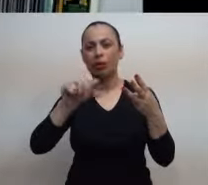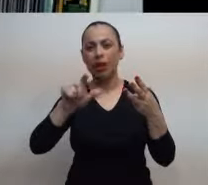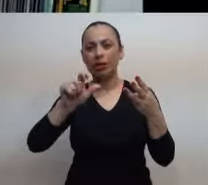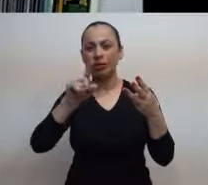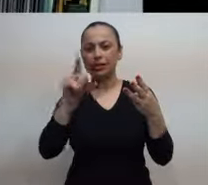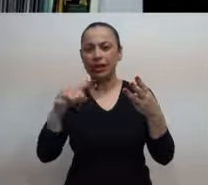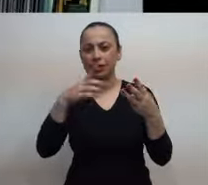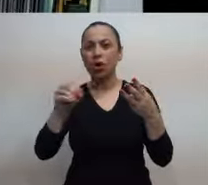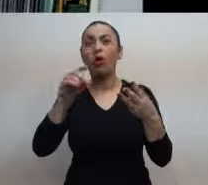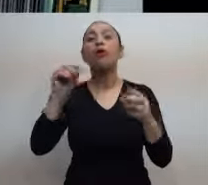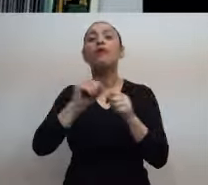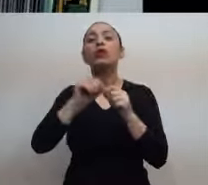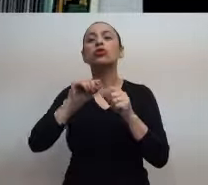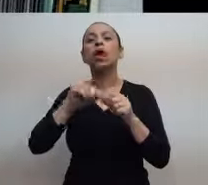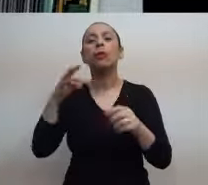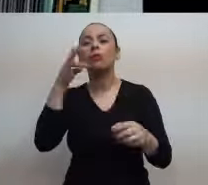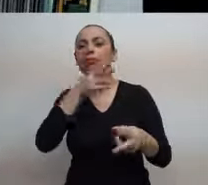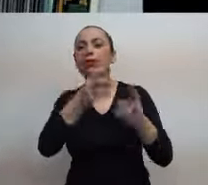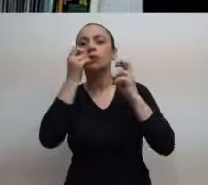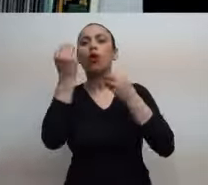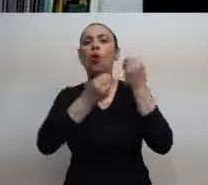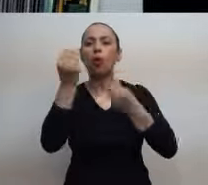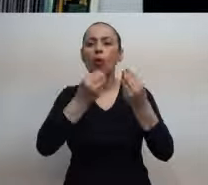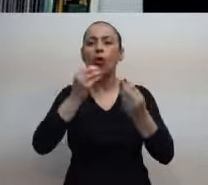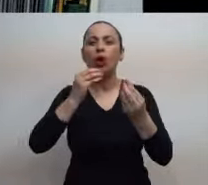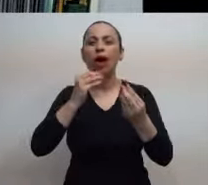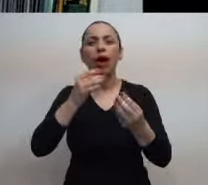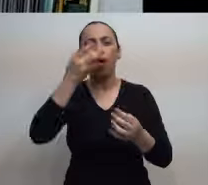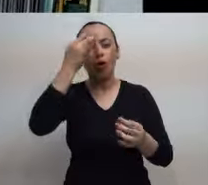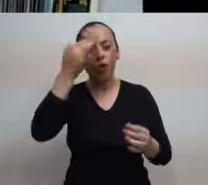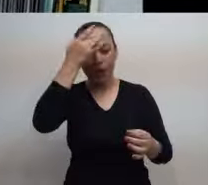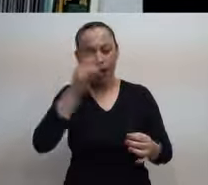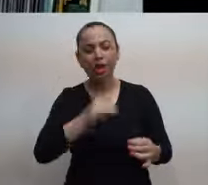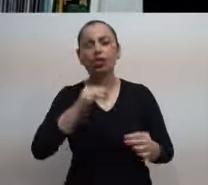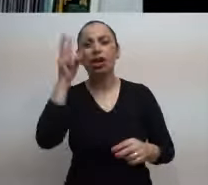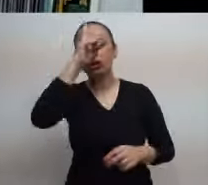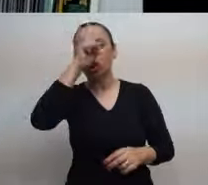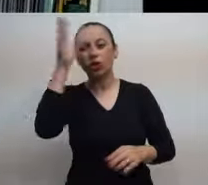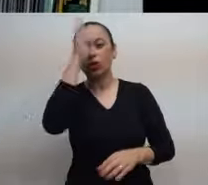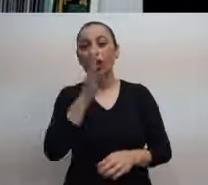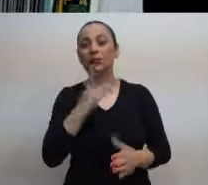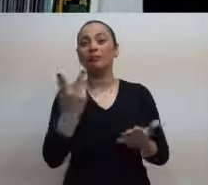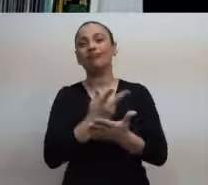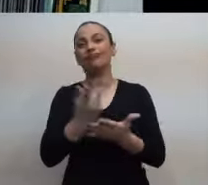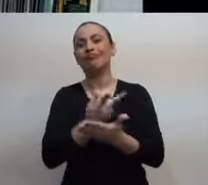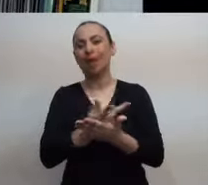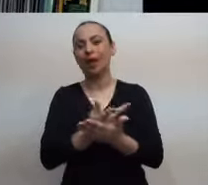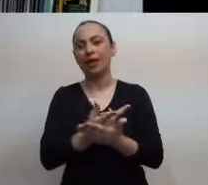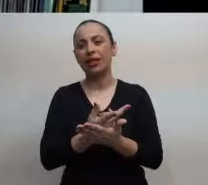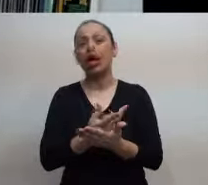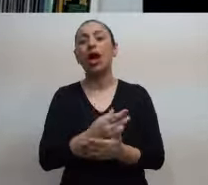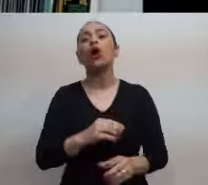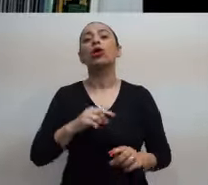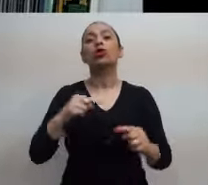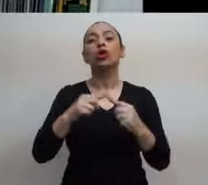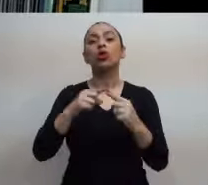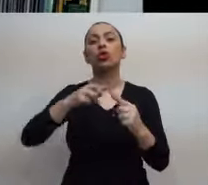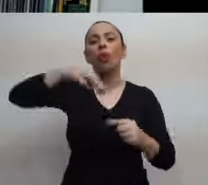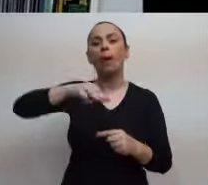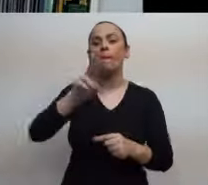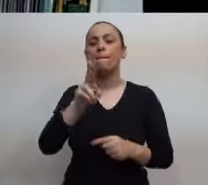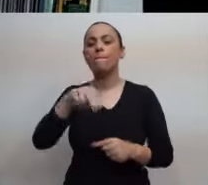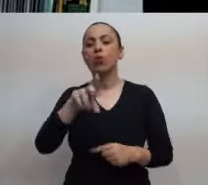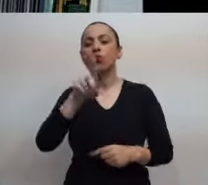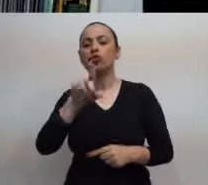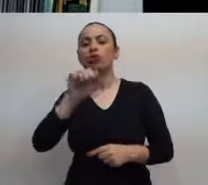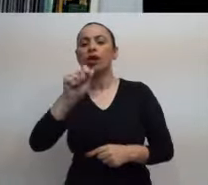o fazem através de uma interpretação da história do Brasil errada, no sentido de mundialização,